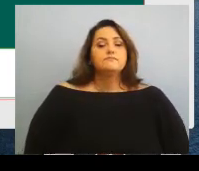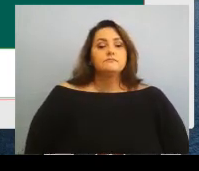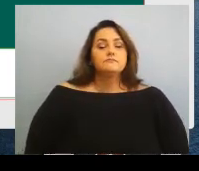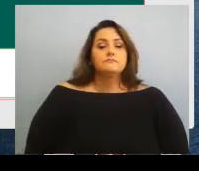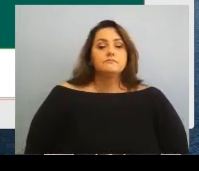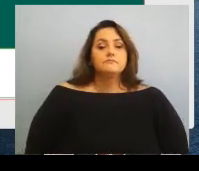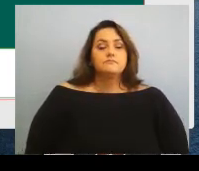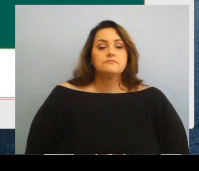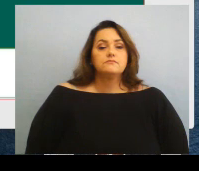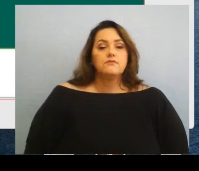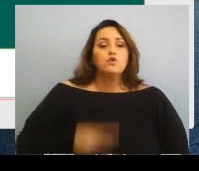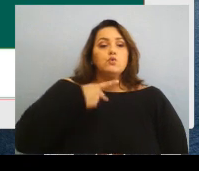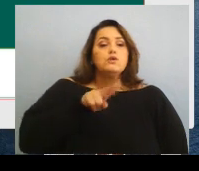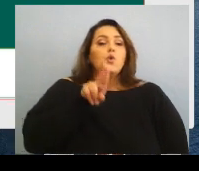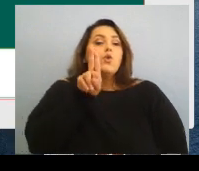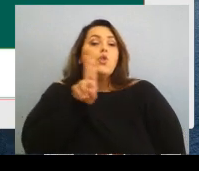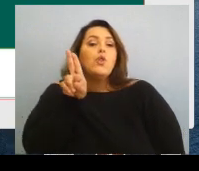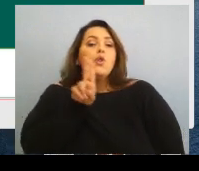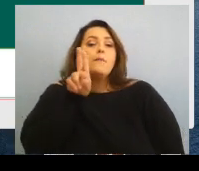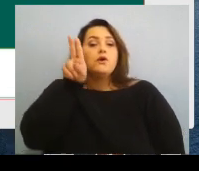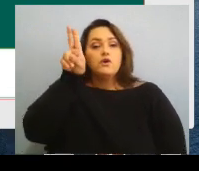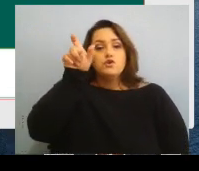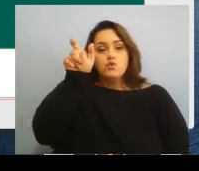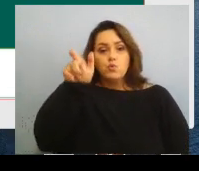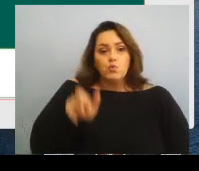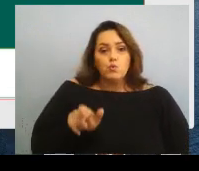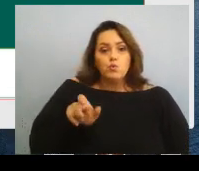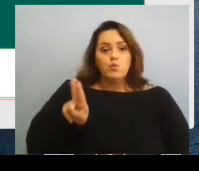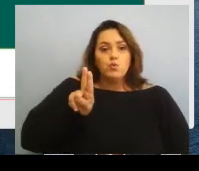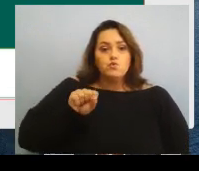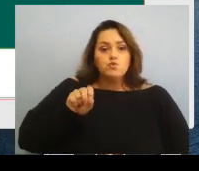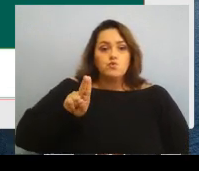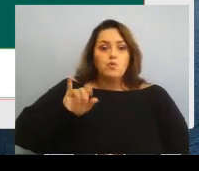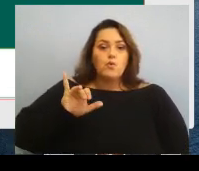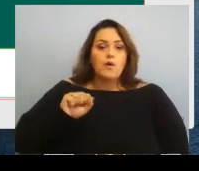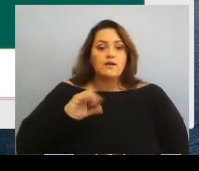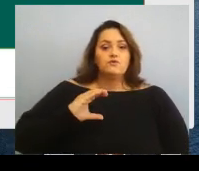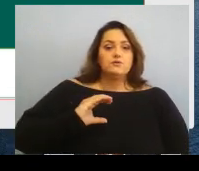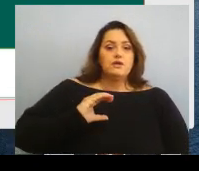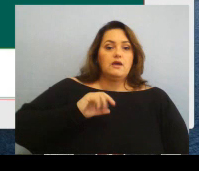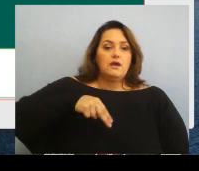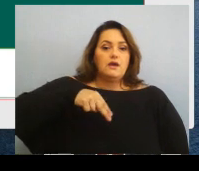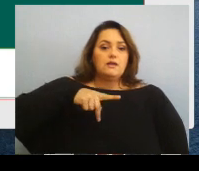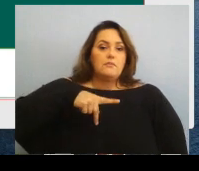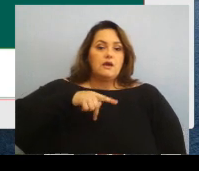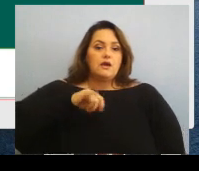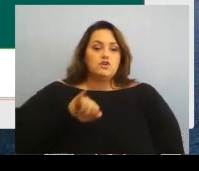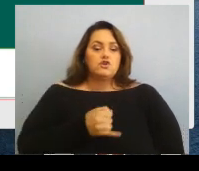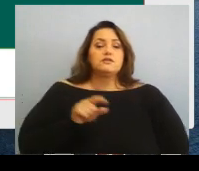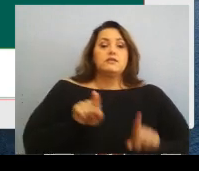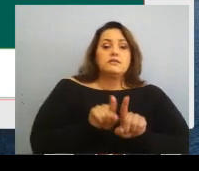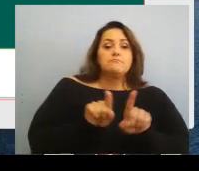do seu nome, usuário, do seu CNPJ, do CPF